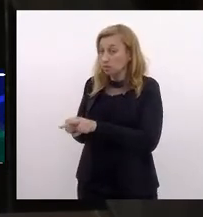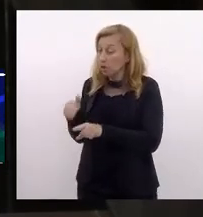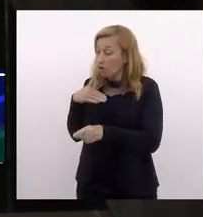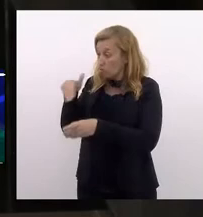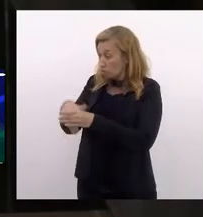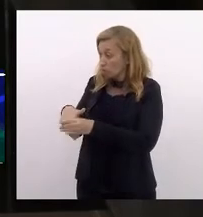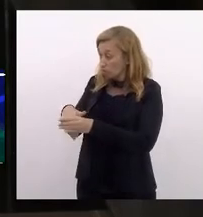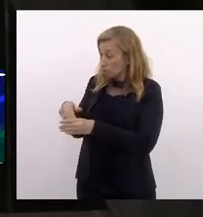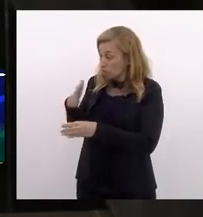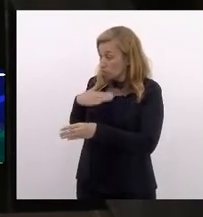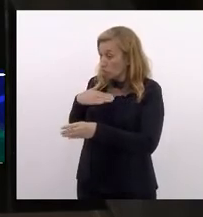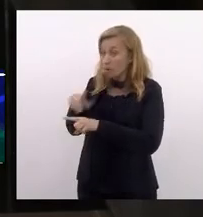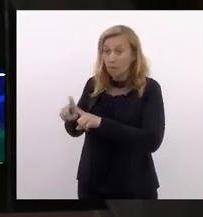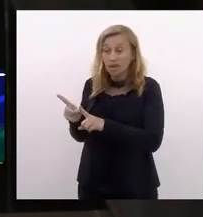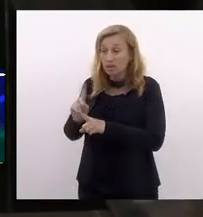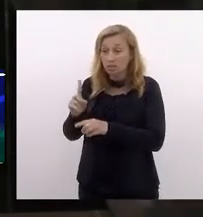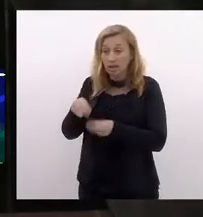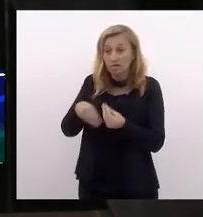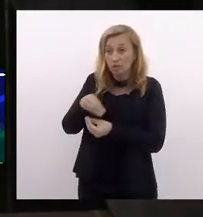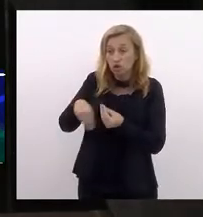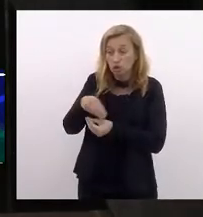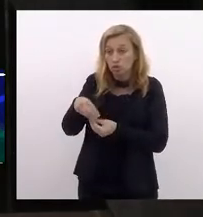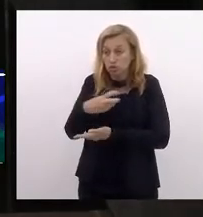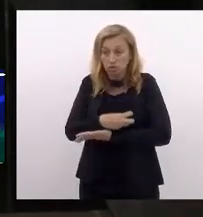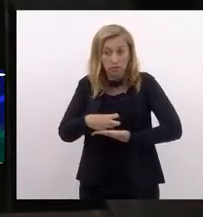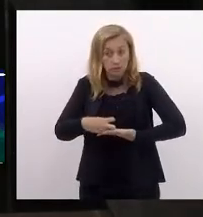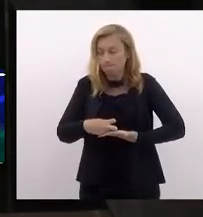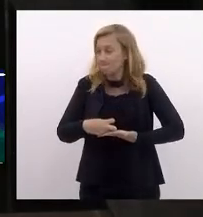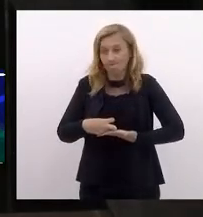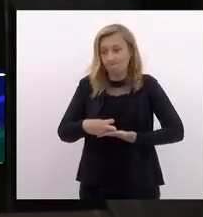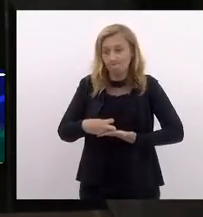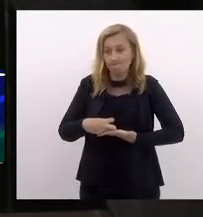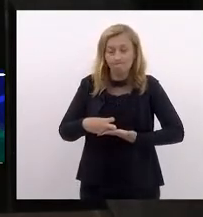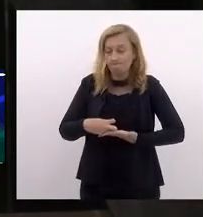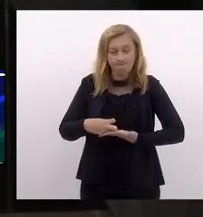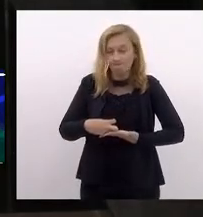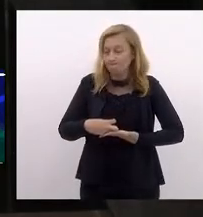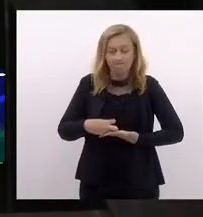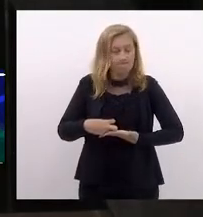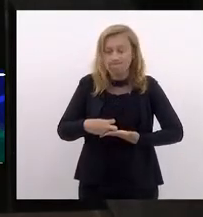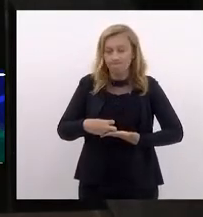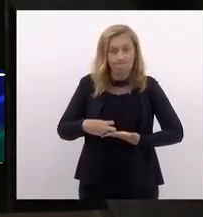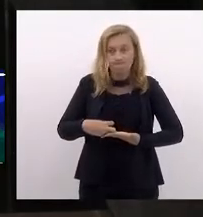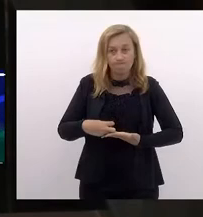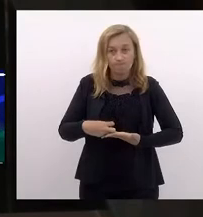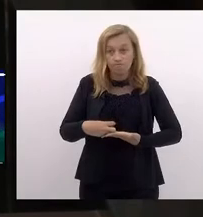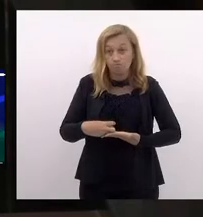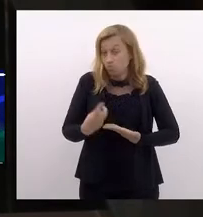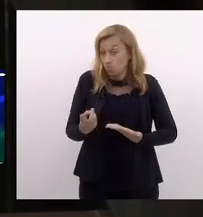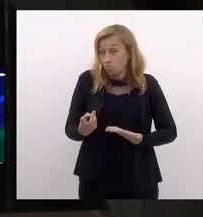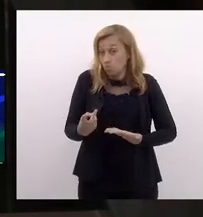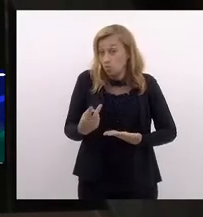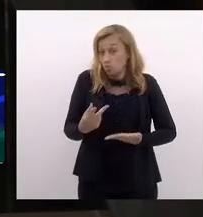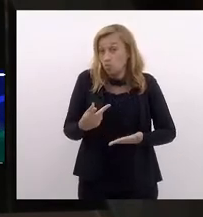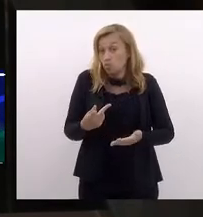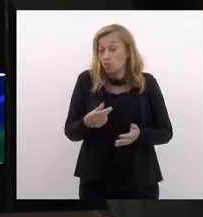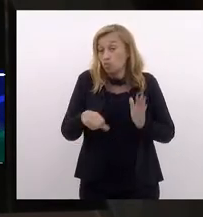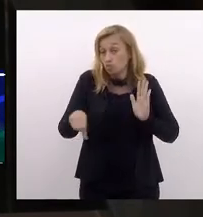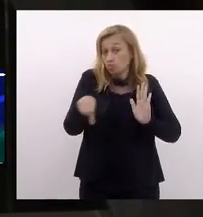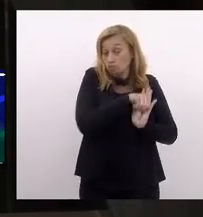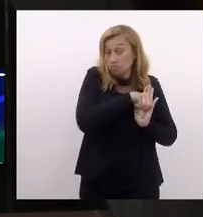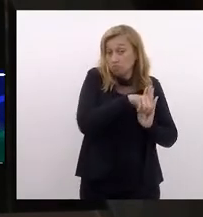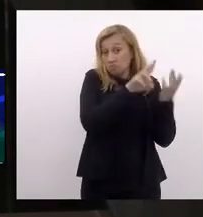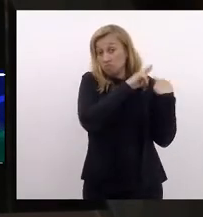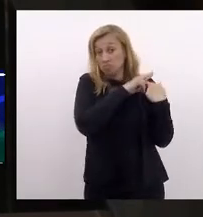eu volto que eu darei mas ele não esteve envolvido em processo de impeachment né não esteve envolvido no cometimento de crime de